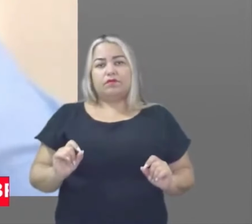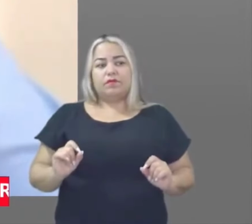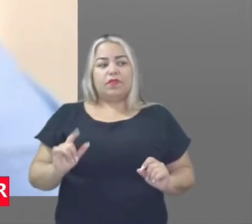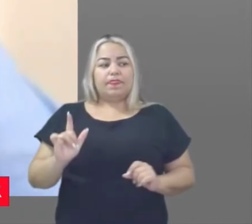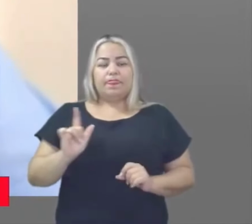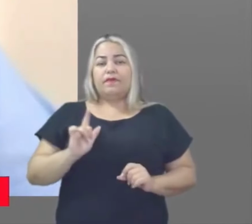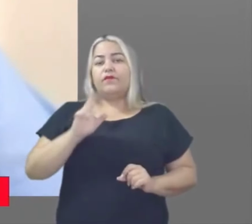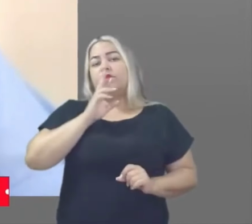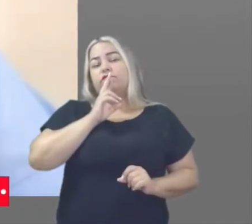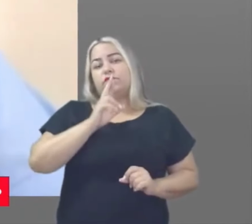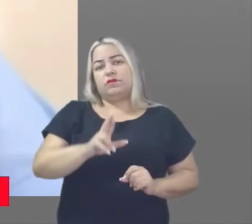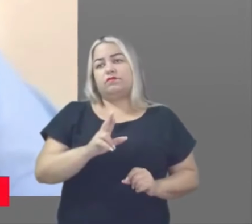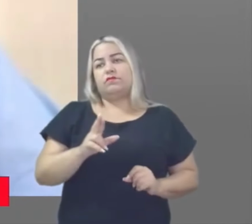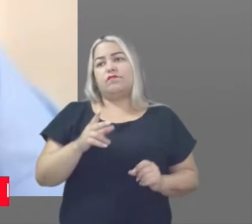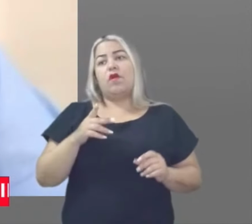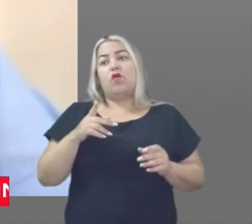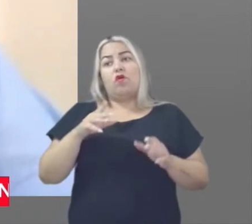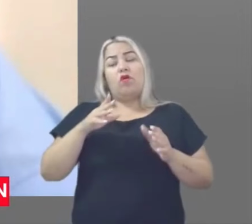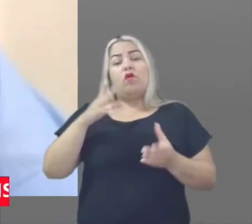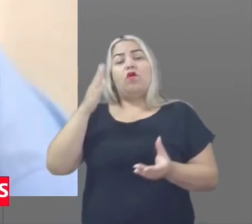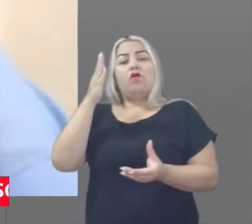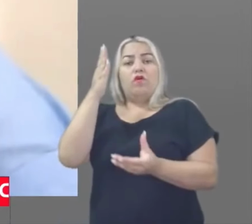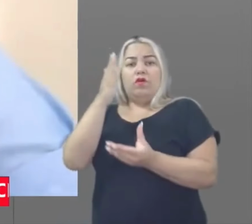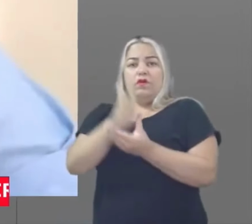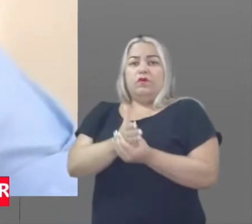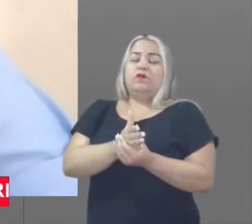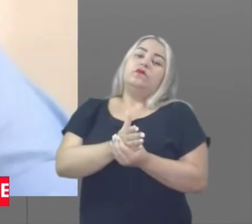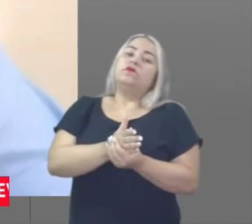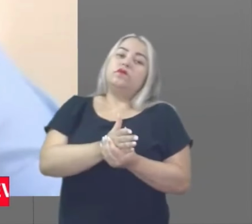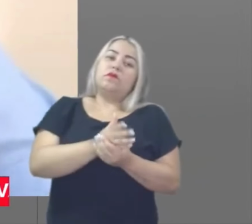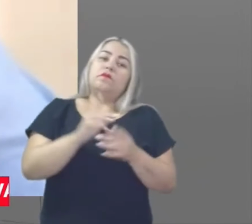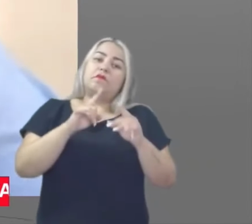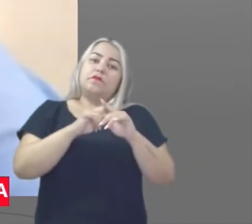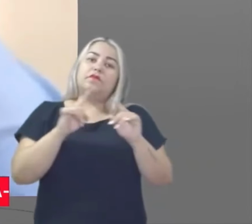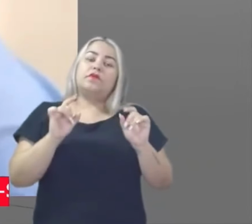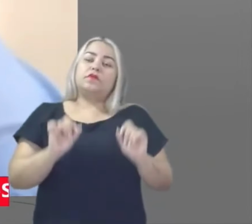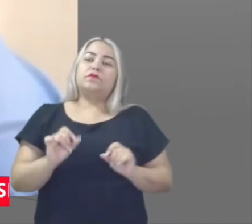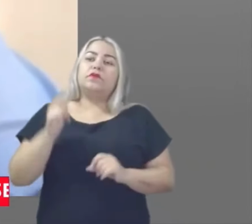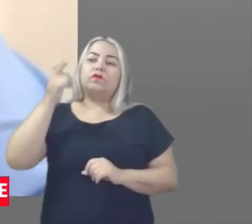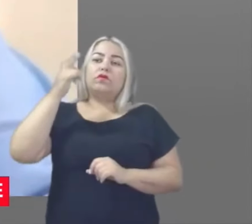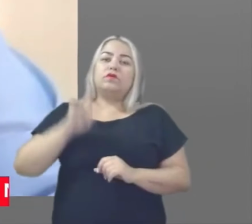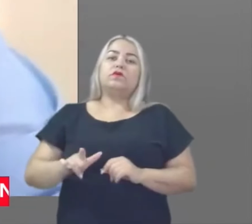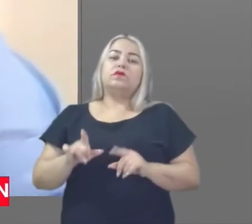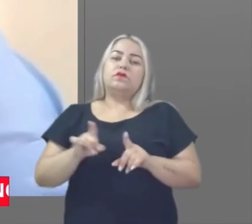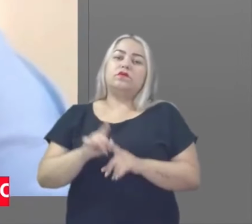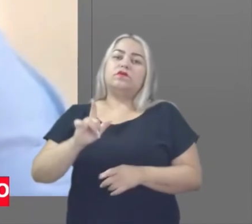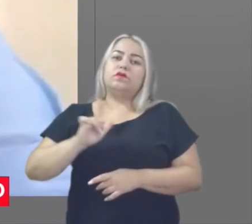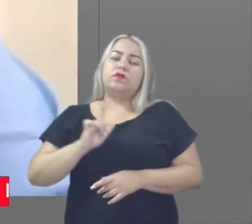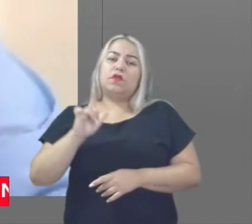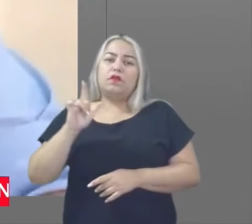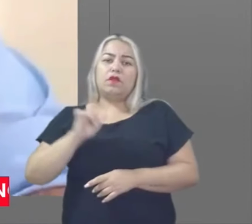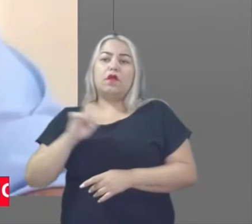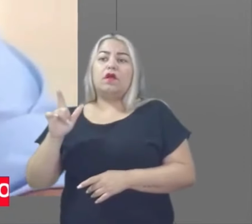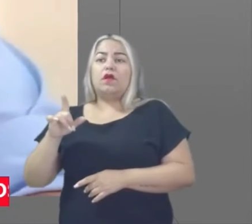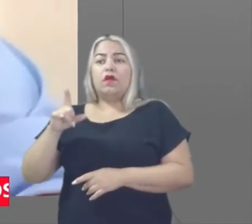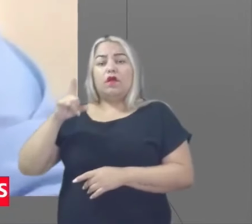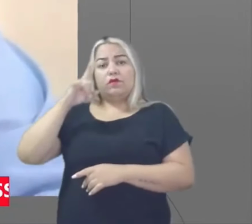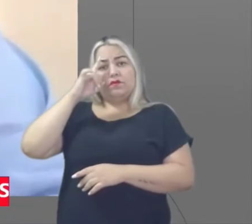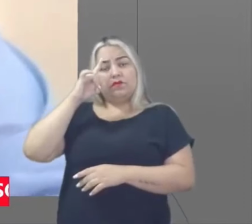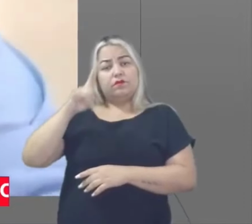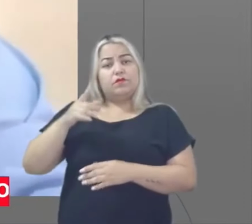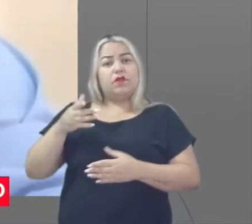tiver que responder a alguma apuração na corregedoria, mas, acima de tudo, garantindo que ela tenha autoridade, que ela